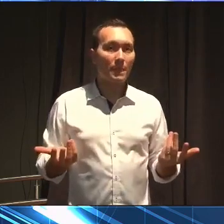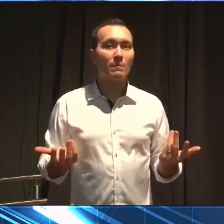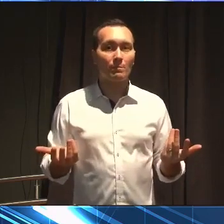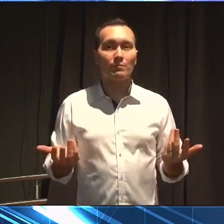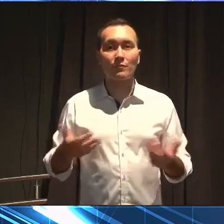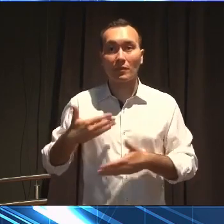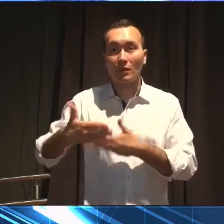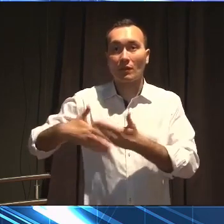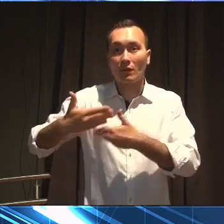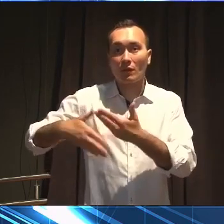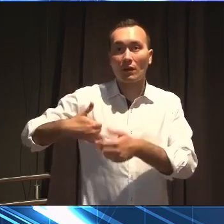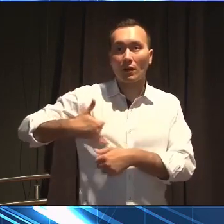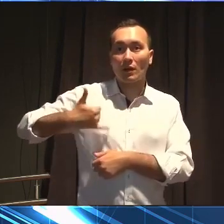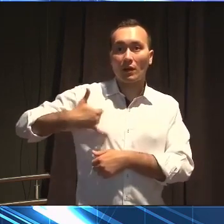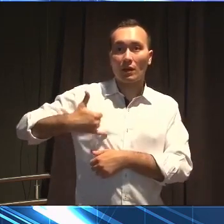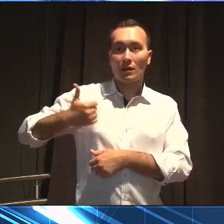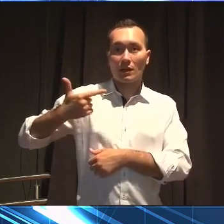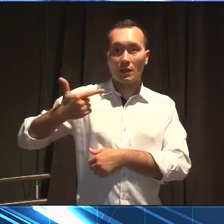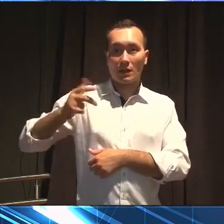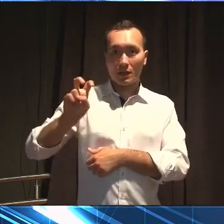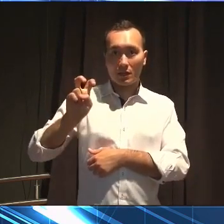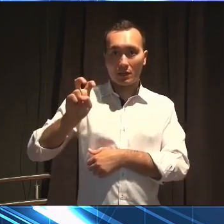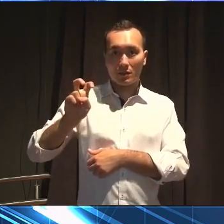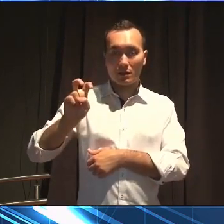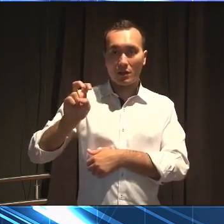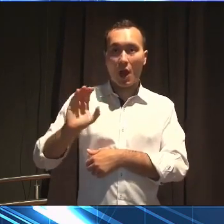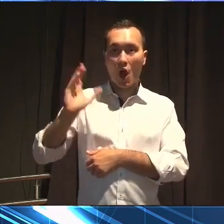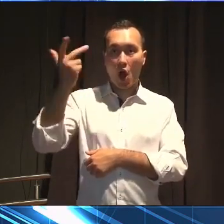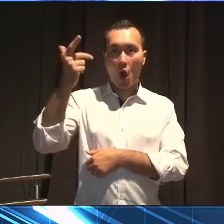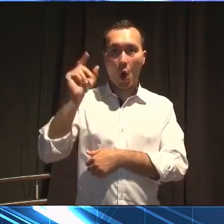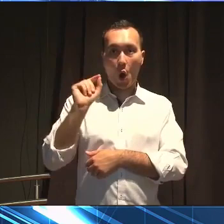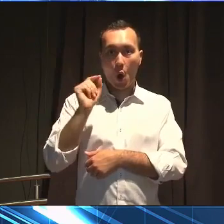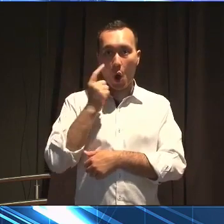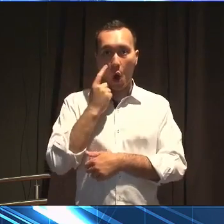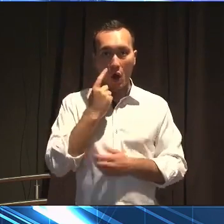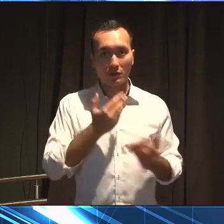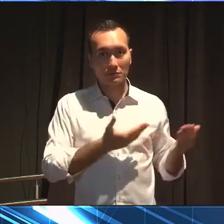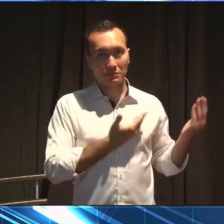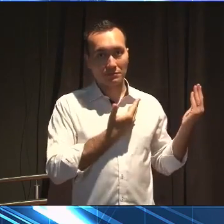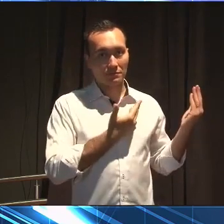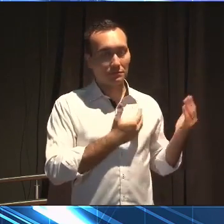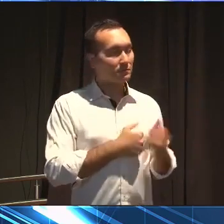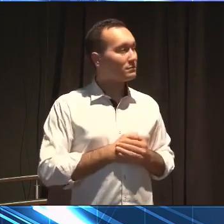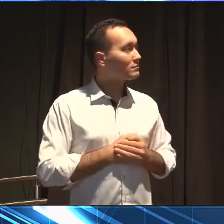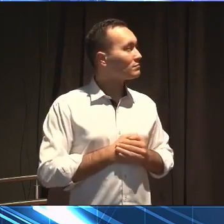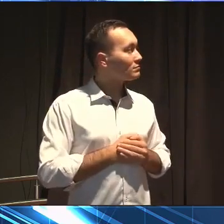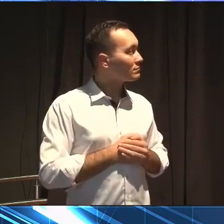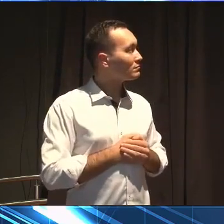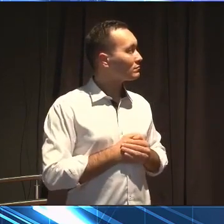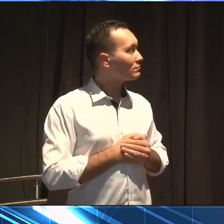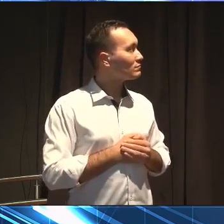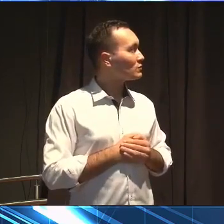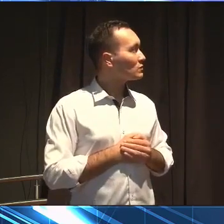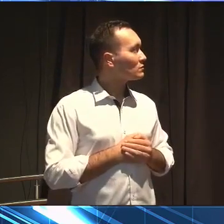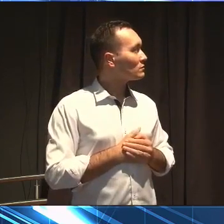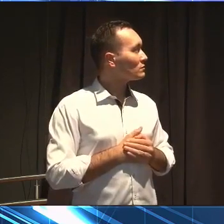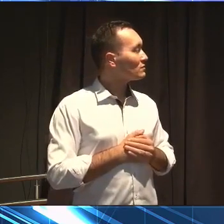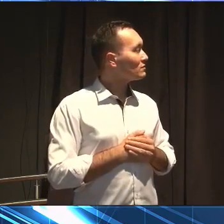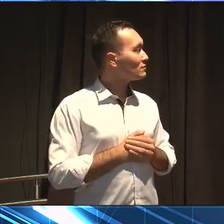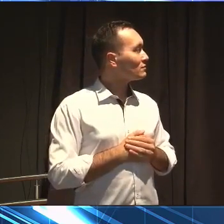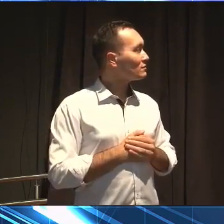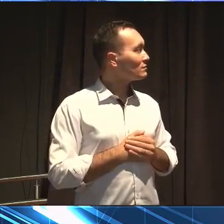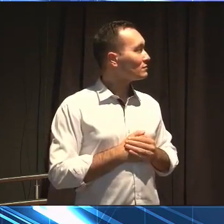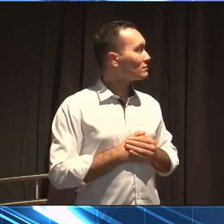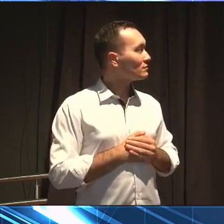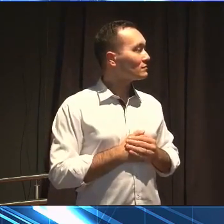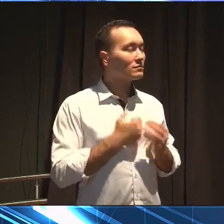aos 25 anos, ali não é mais o mesmo grupo amostral que a gente está vendo, mas a gente consegue ver como a nossa criatividade diminuiu. E alguém